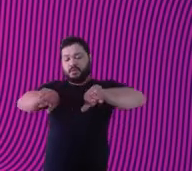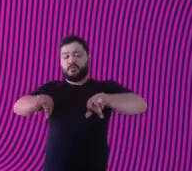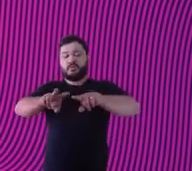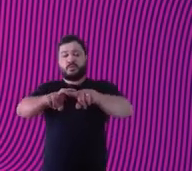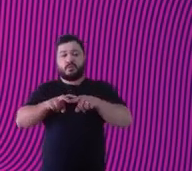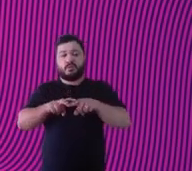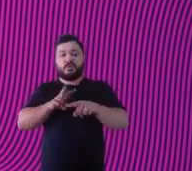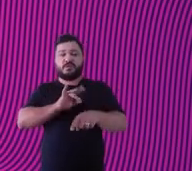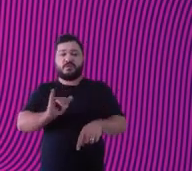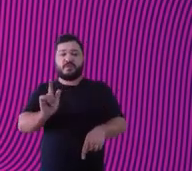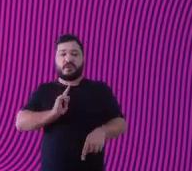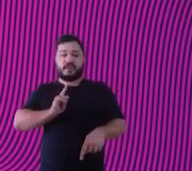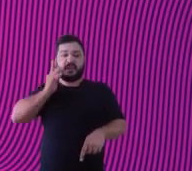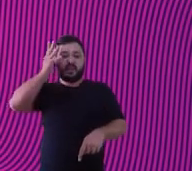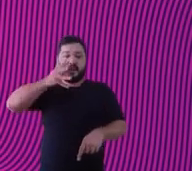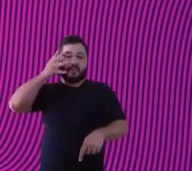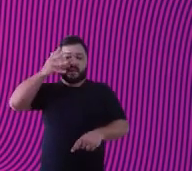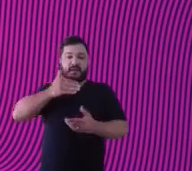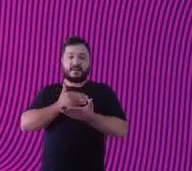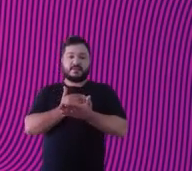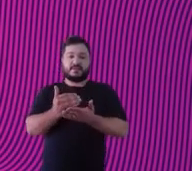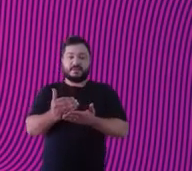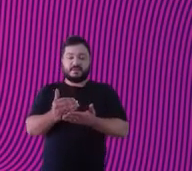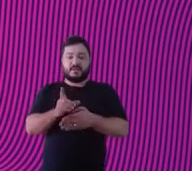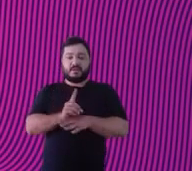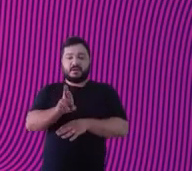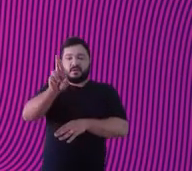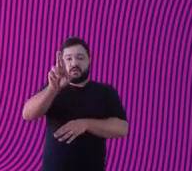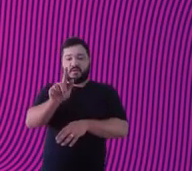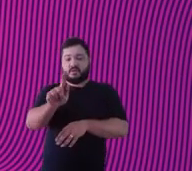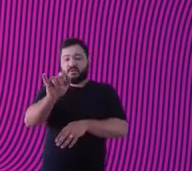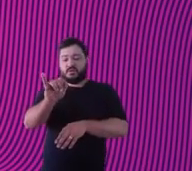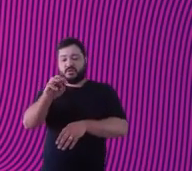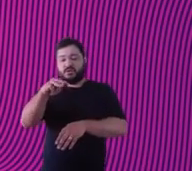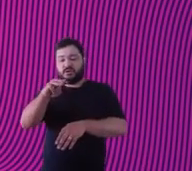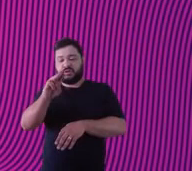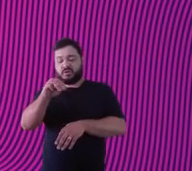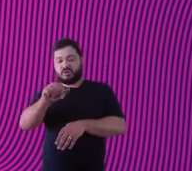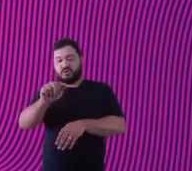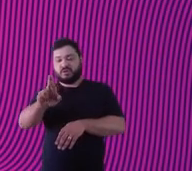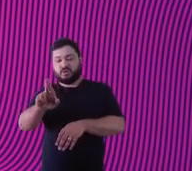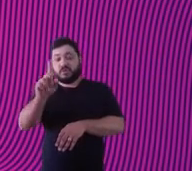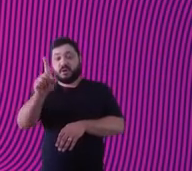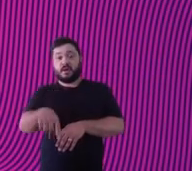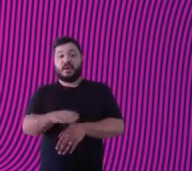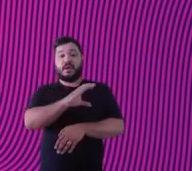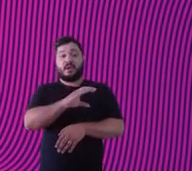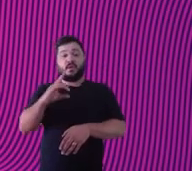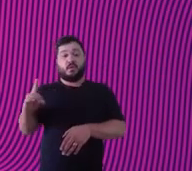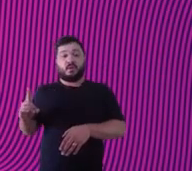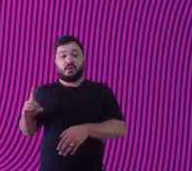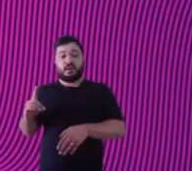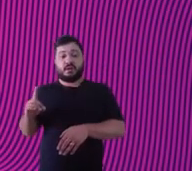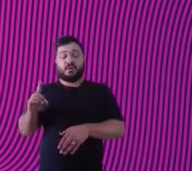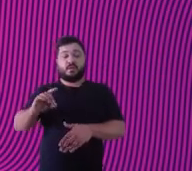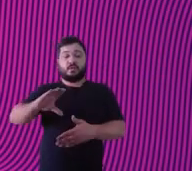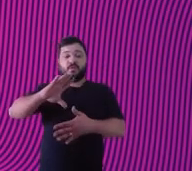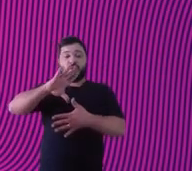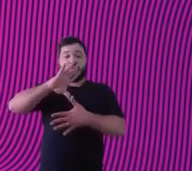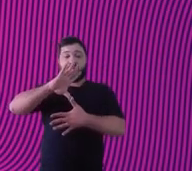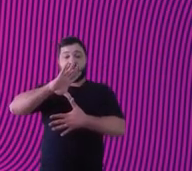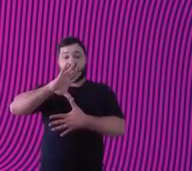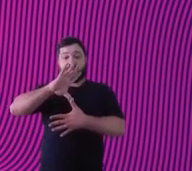vamos contar com a proposta inicial do Dr Raul Gil Mário Lino coordenador da Américas